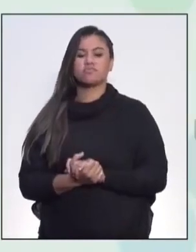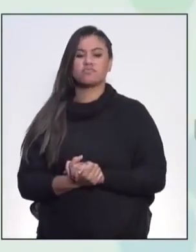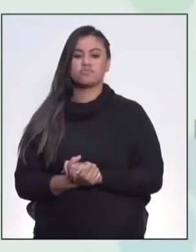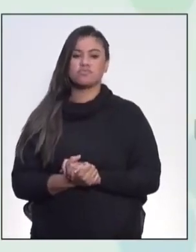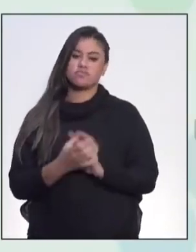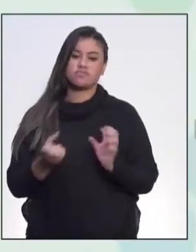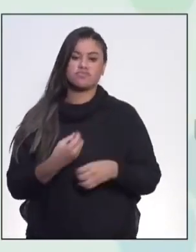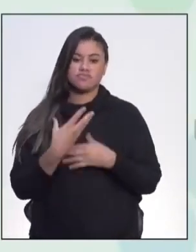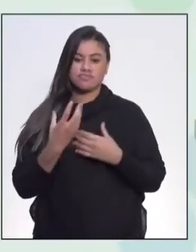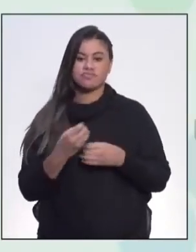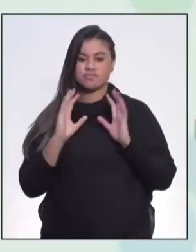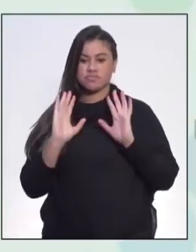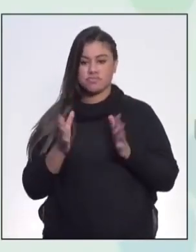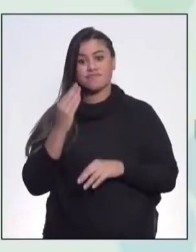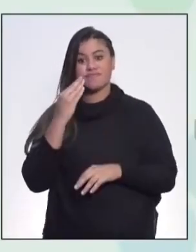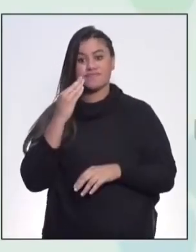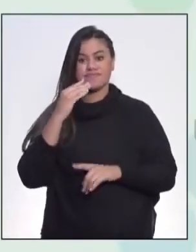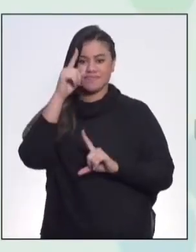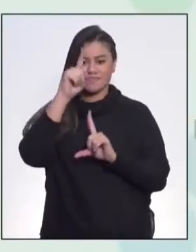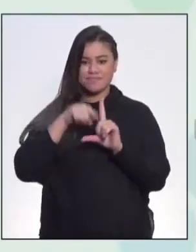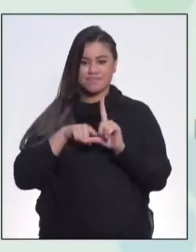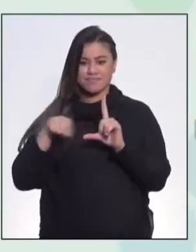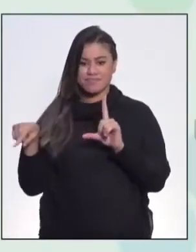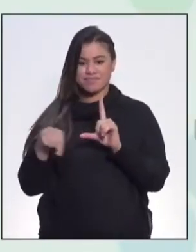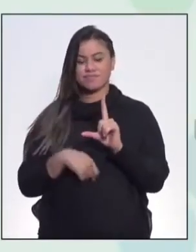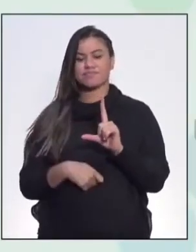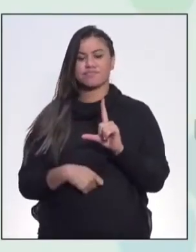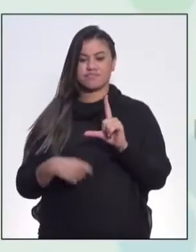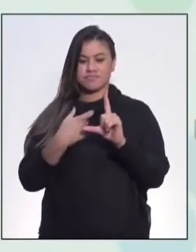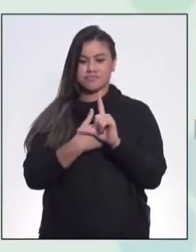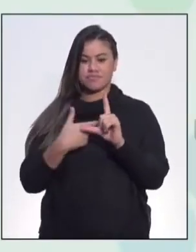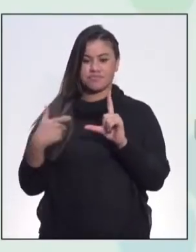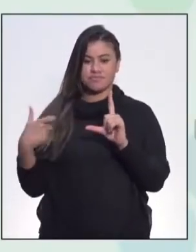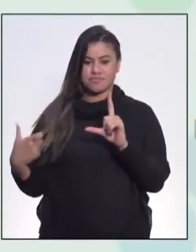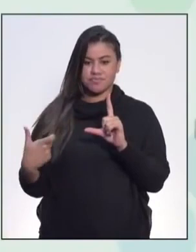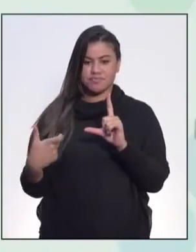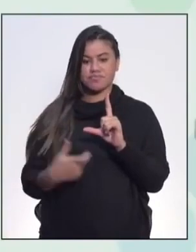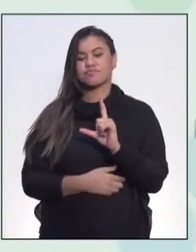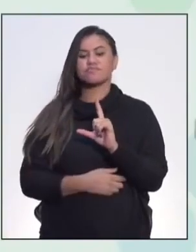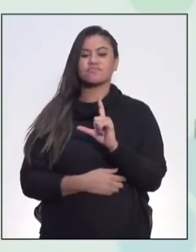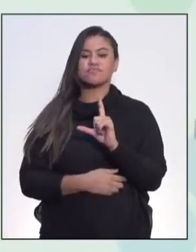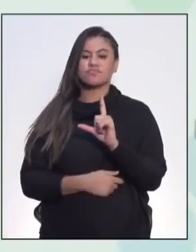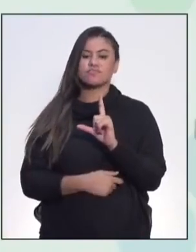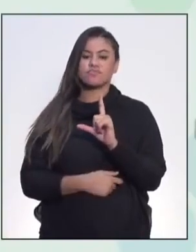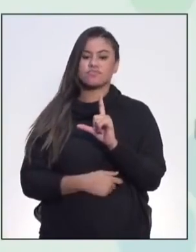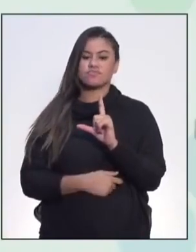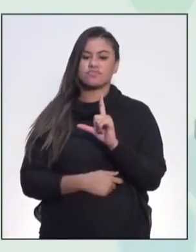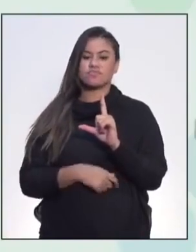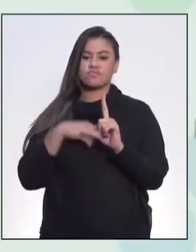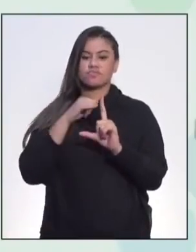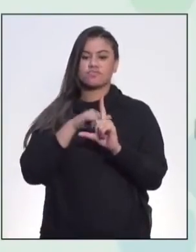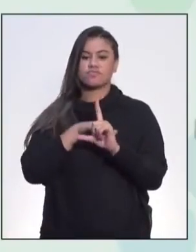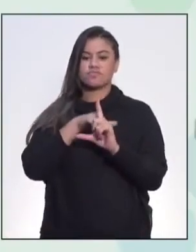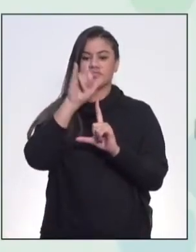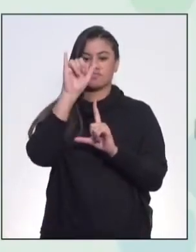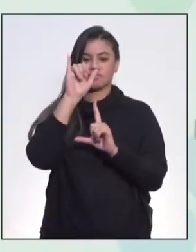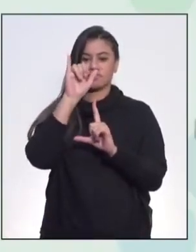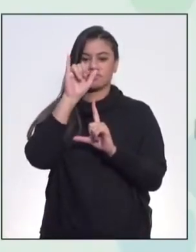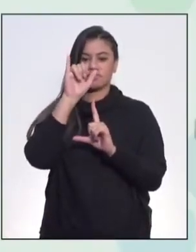poder fazer o meu gráfico. Então, eu vou fazer um gráfico, ó. Vai ter o eixo X e a gente vai ter o eixo Y